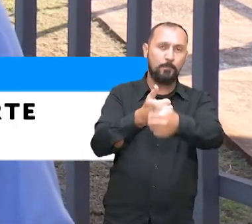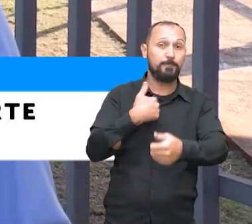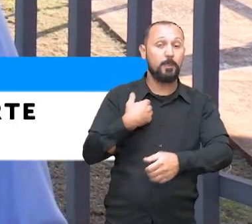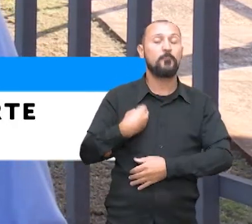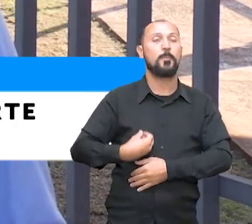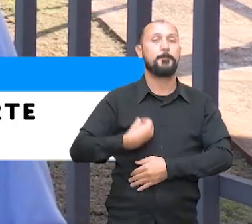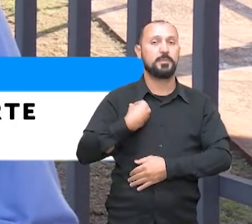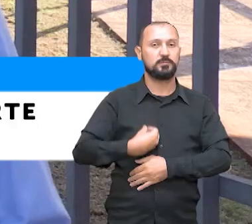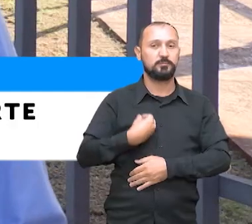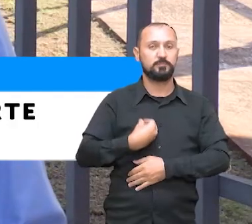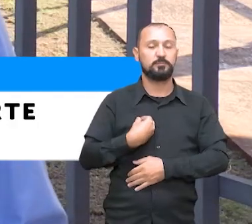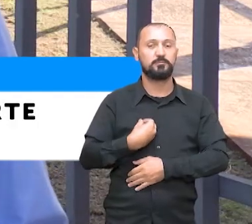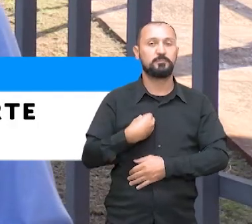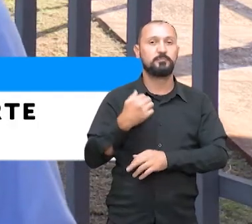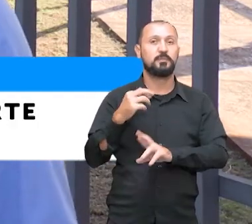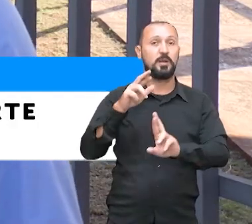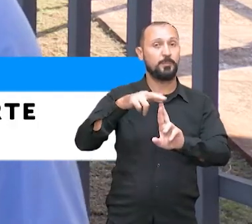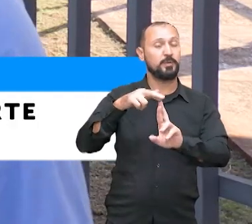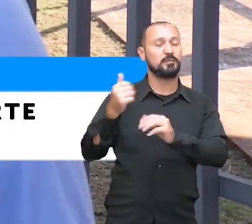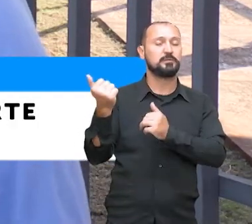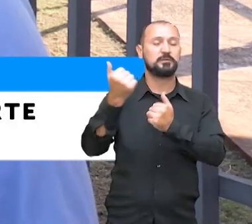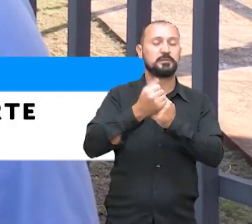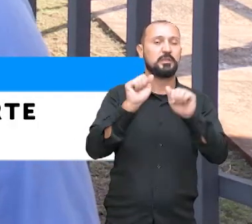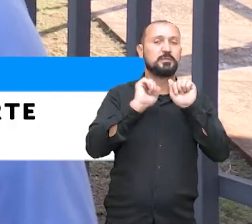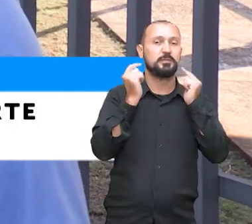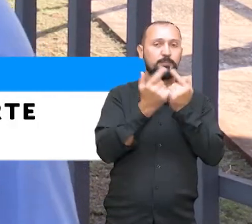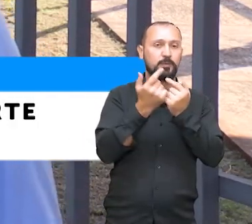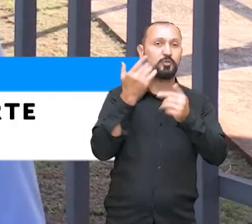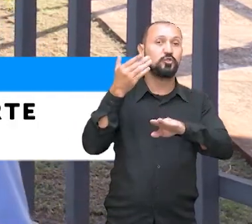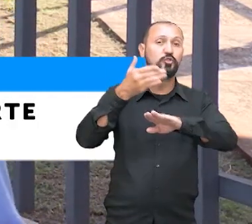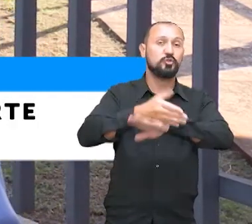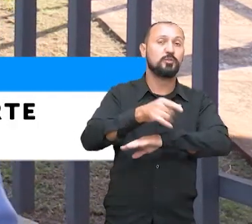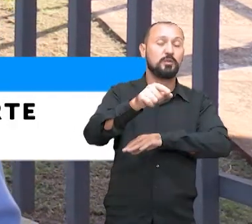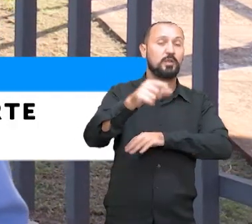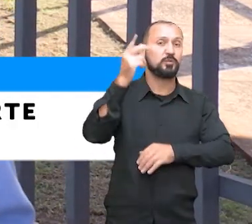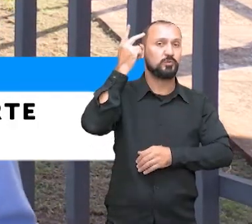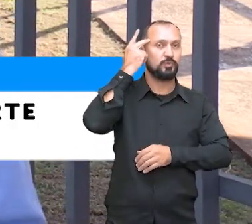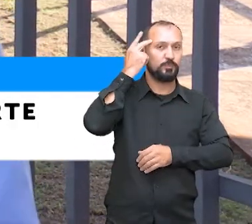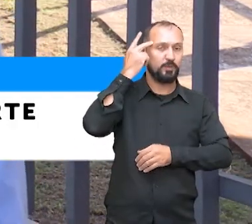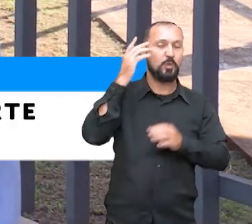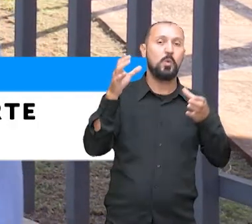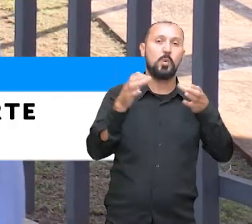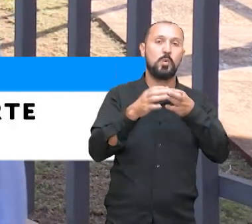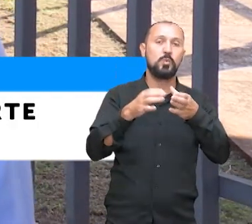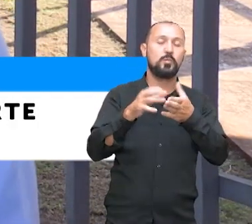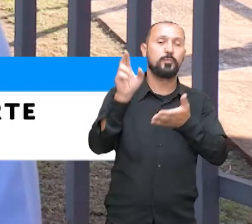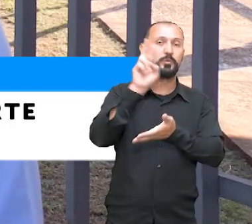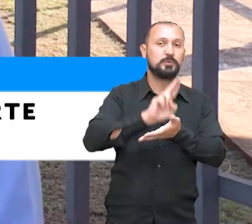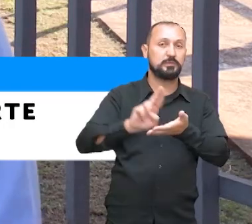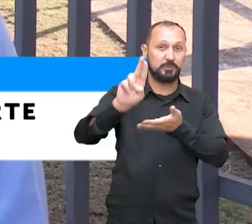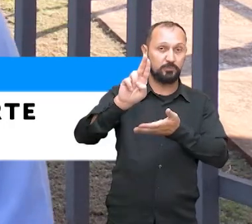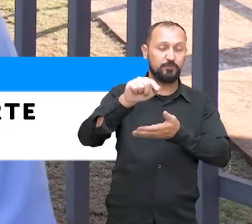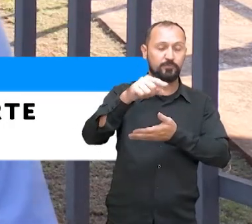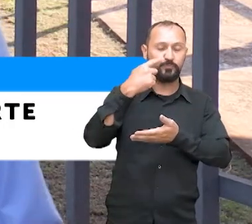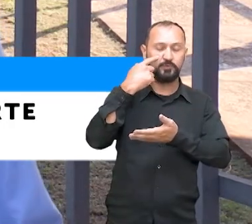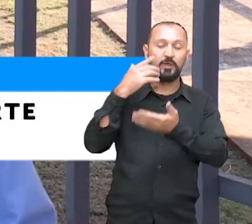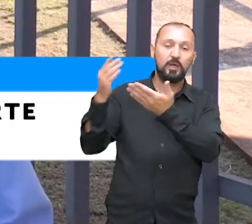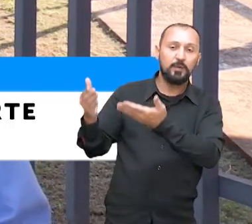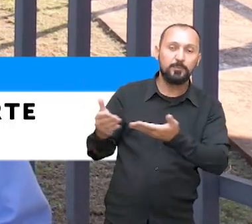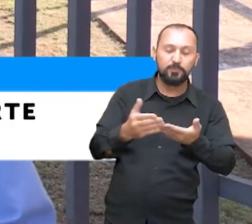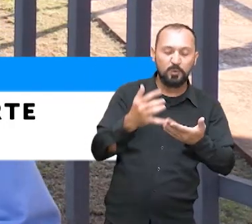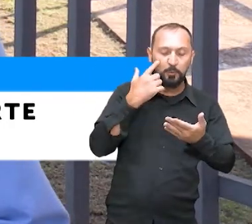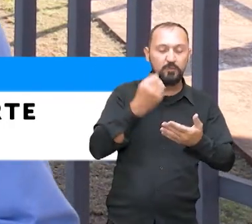acompanhando todo esse trajeto. Eu estarei presente, representando a Assembleia Legislativa, e chegando lá em São Paulo, a equipe da USP